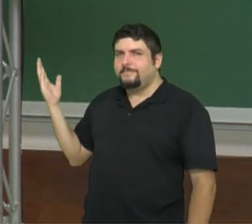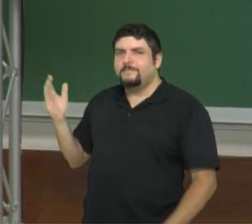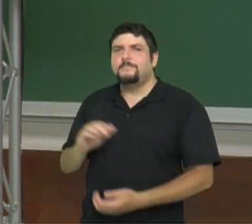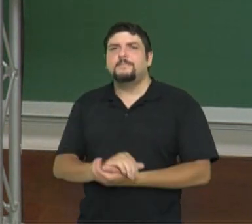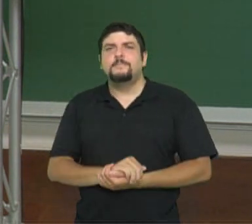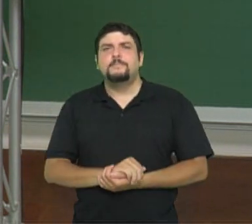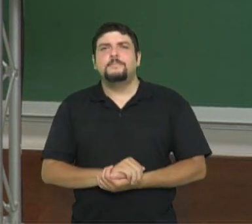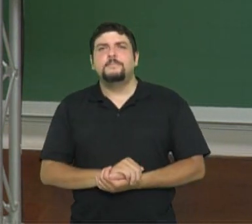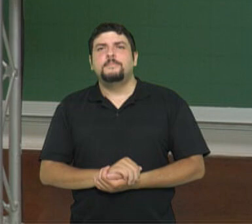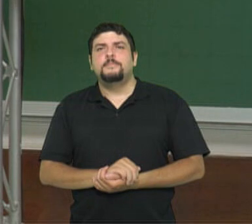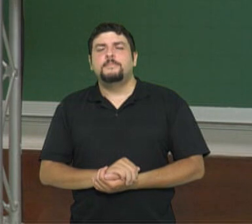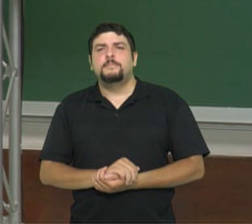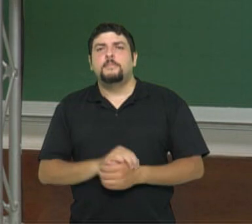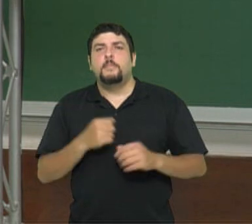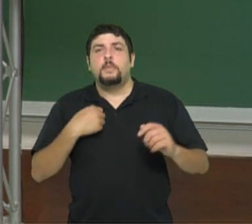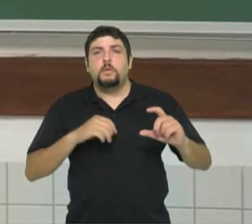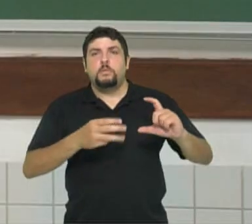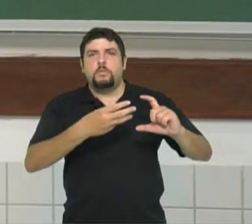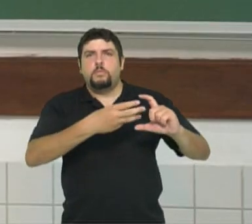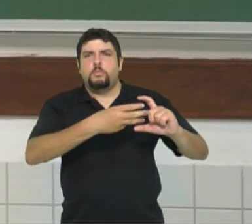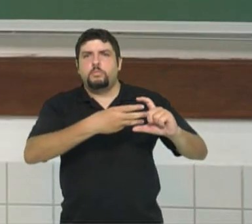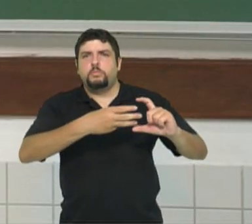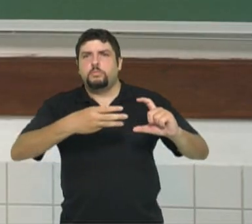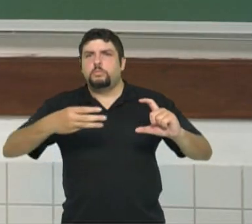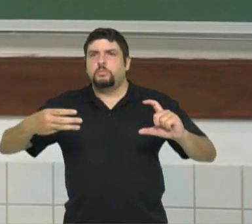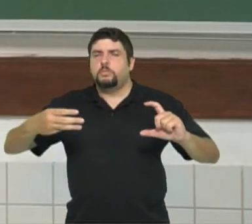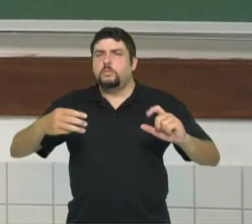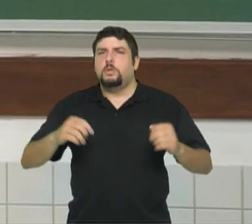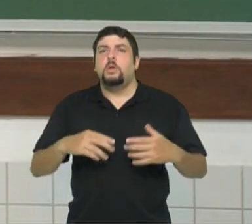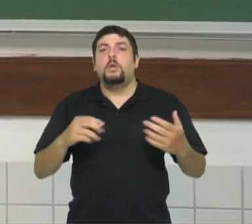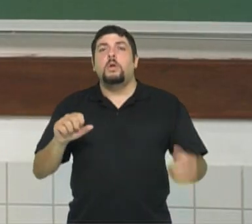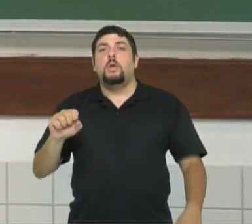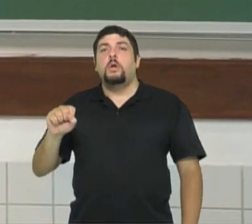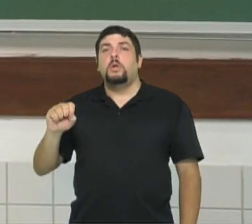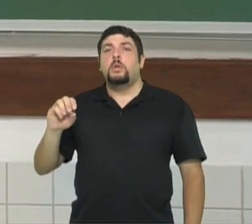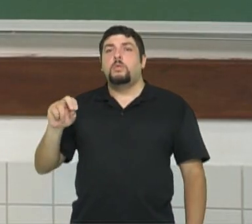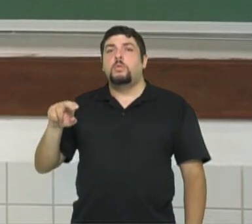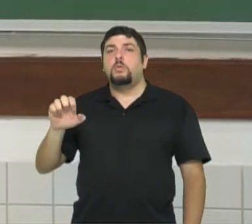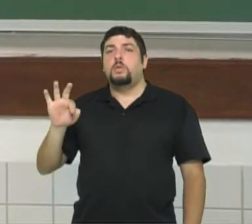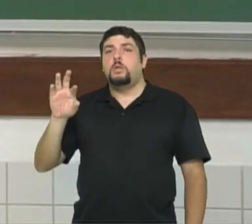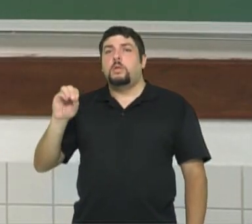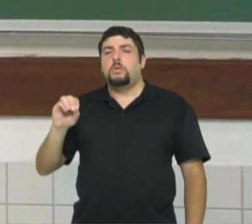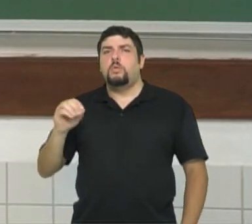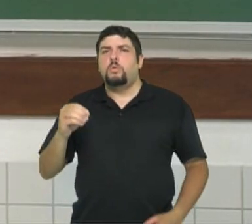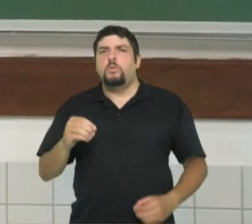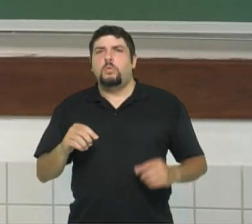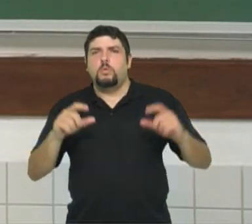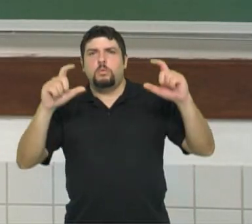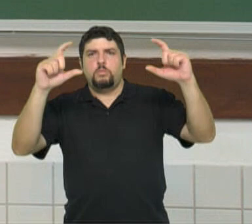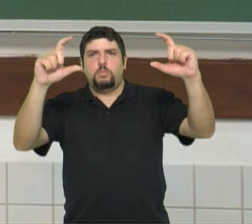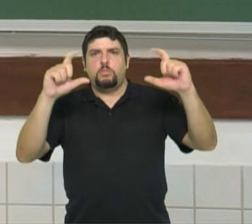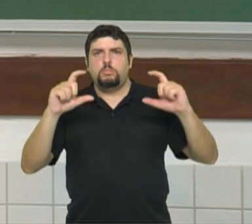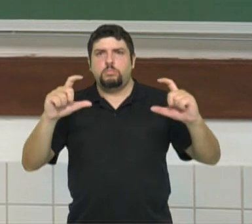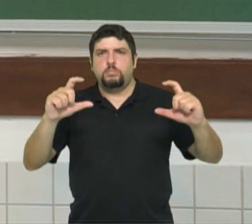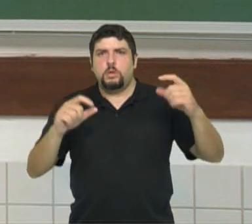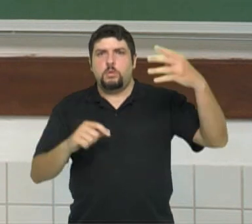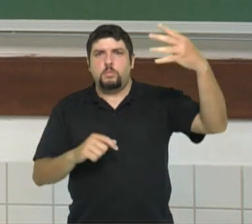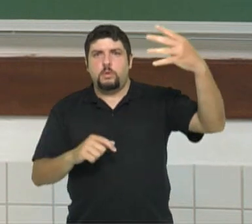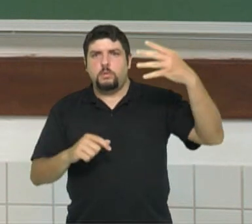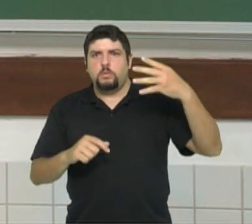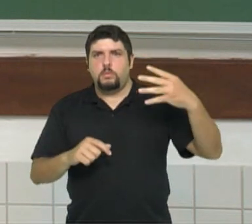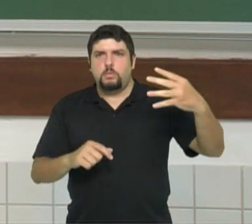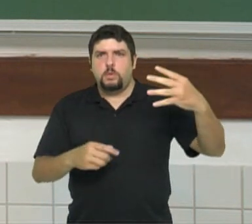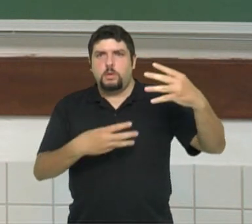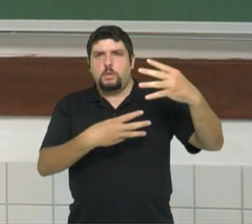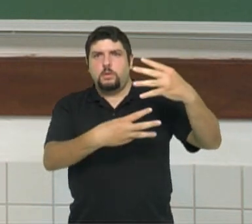chamados tercetos. Então, o que é um soneto? Ele é um poema que tem 2 quartetos e 2